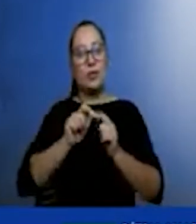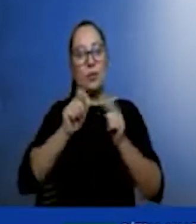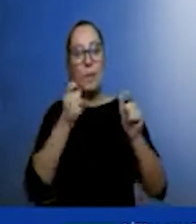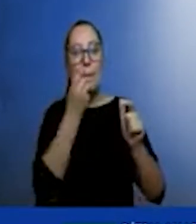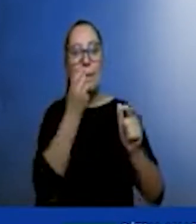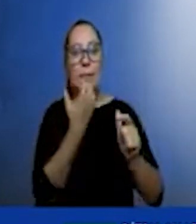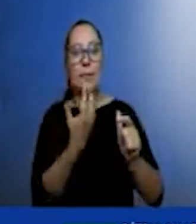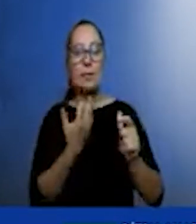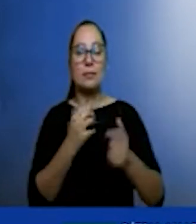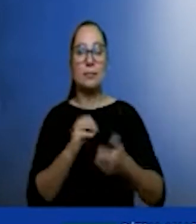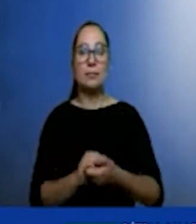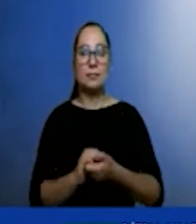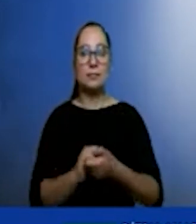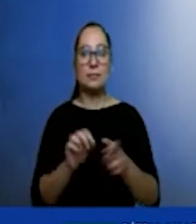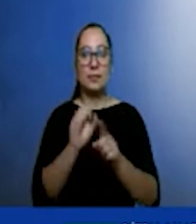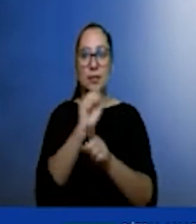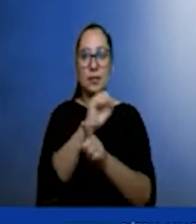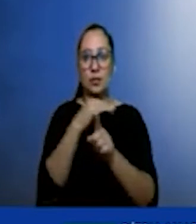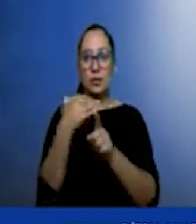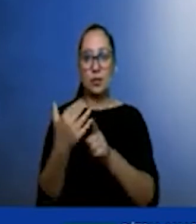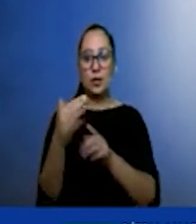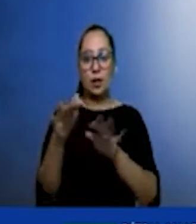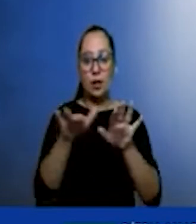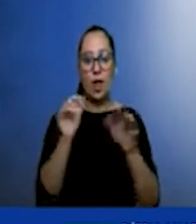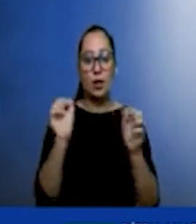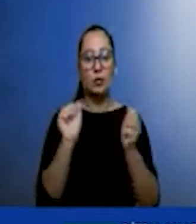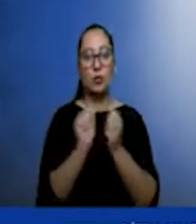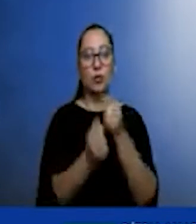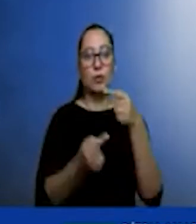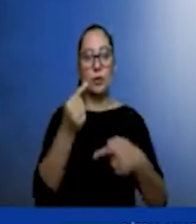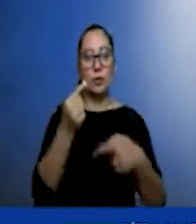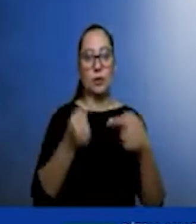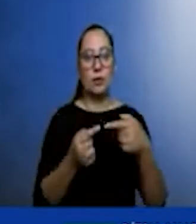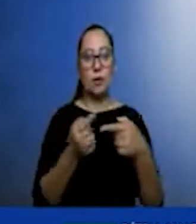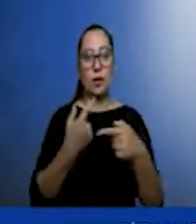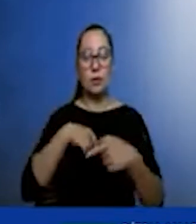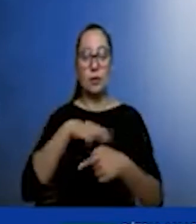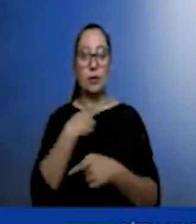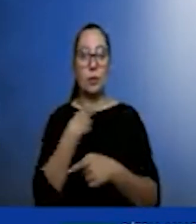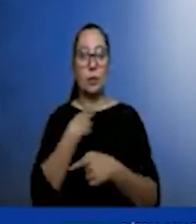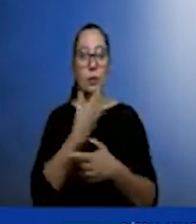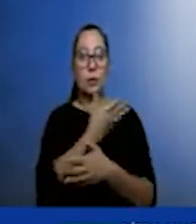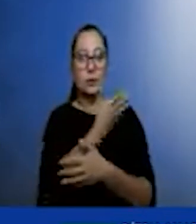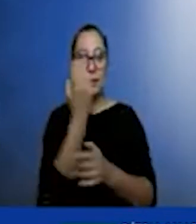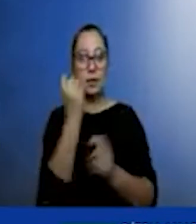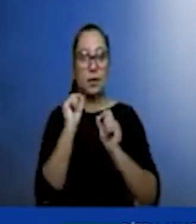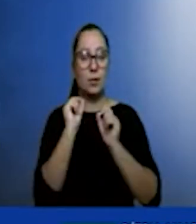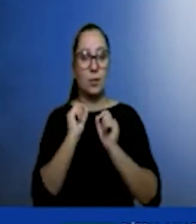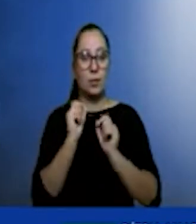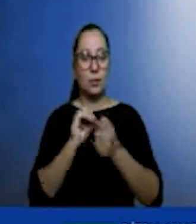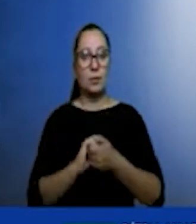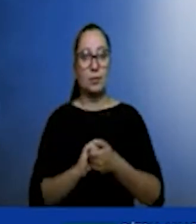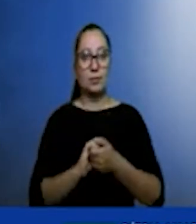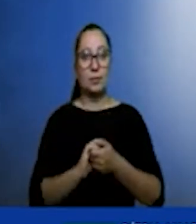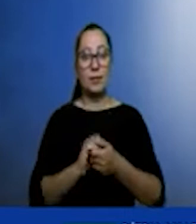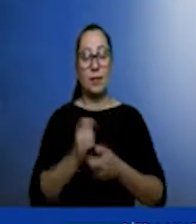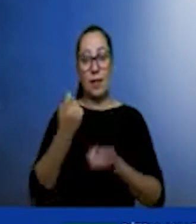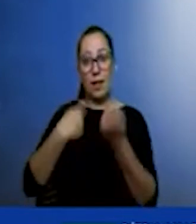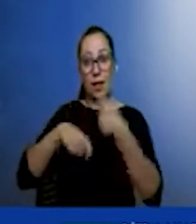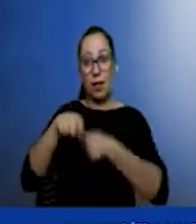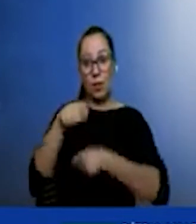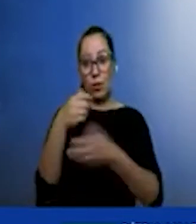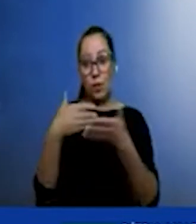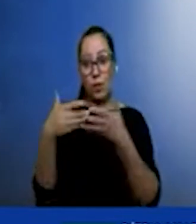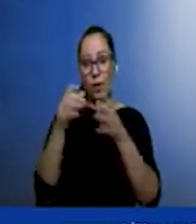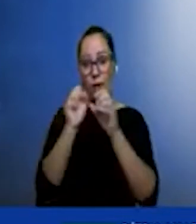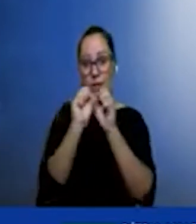importante, trazer a sociedade para o debate. No final, a gente não pode esquecer, a gente não pode perder de vista que no final da economia, no final de qualquer sistema econômico,